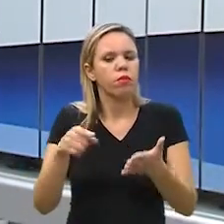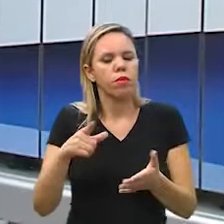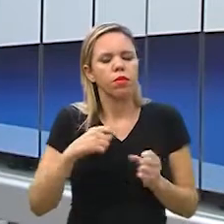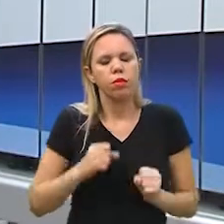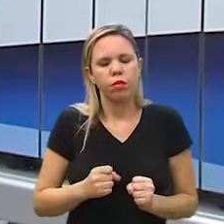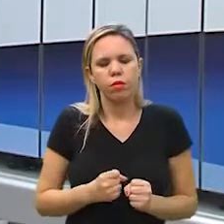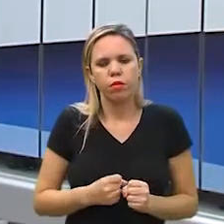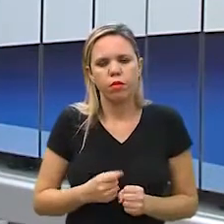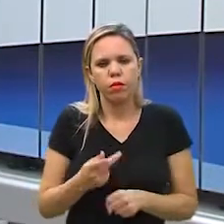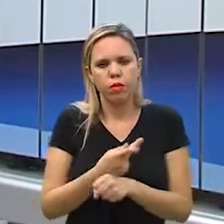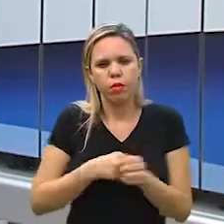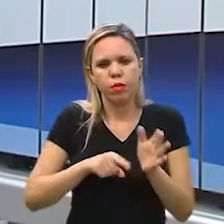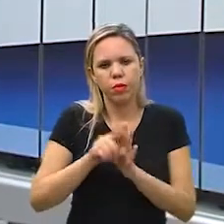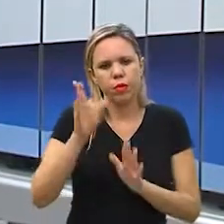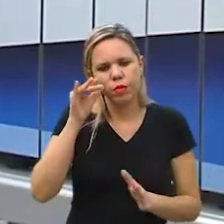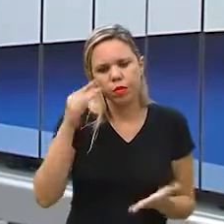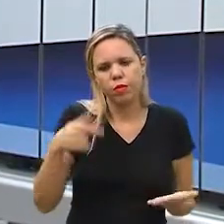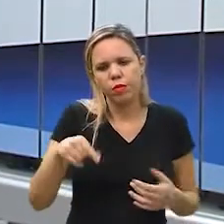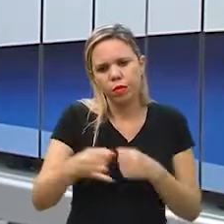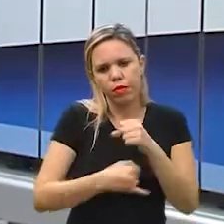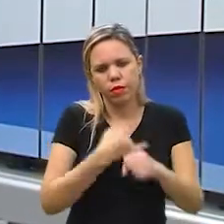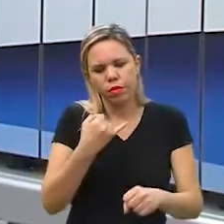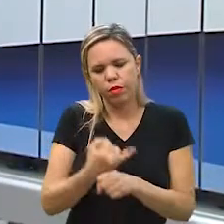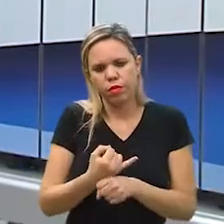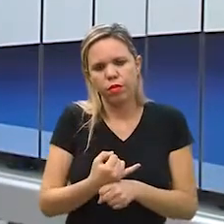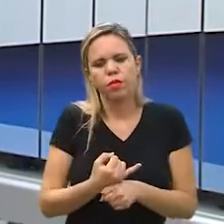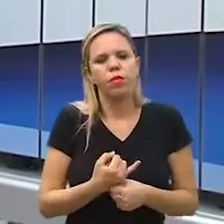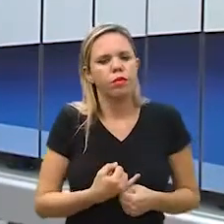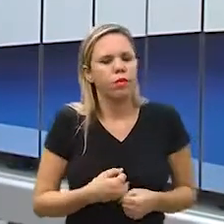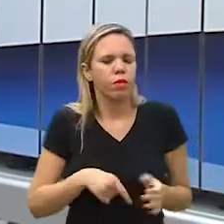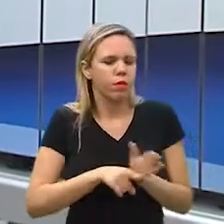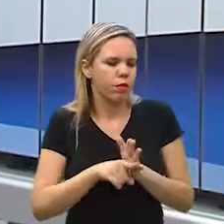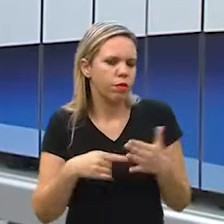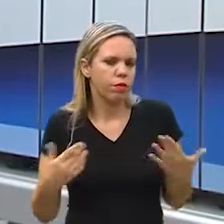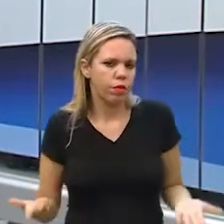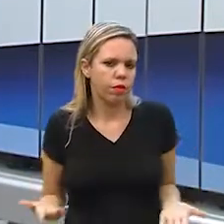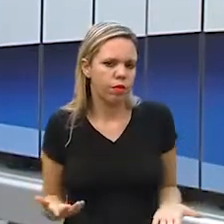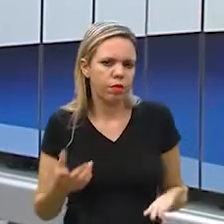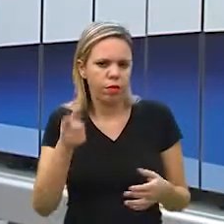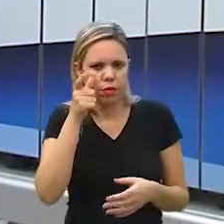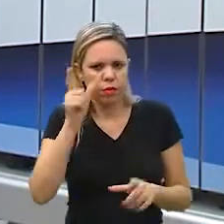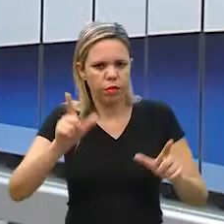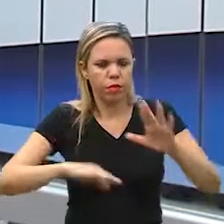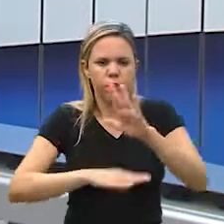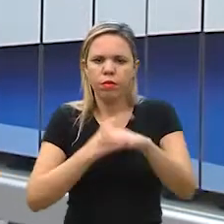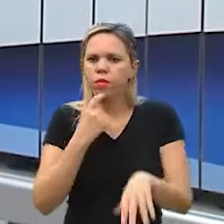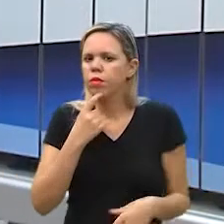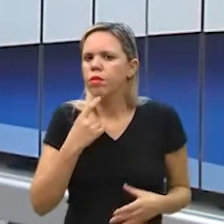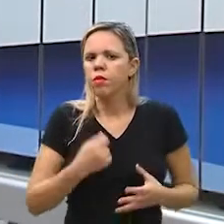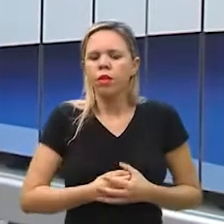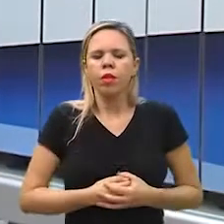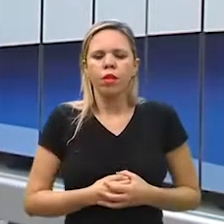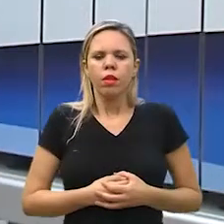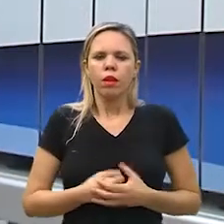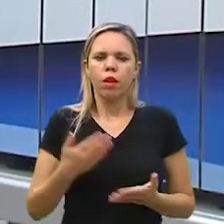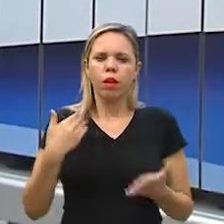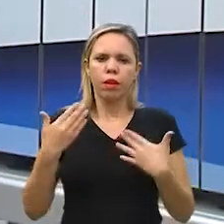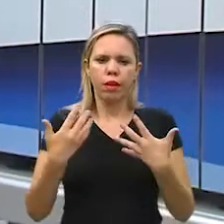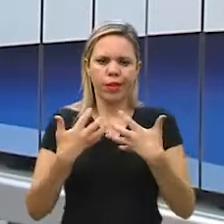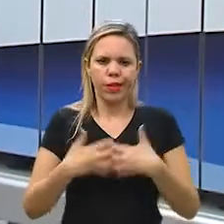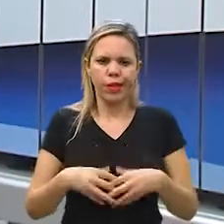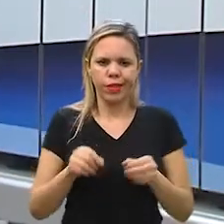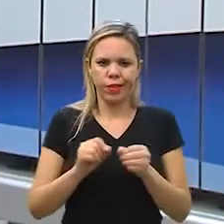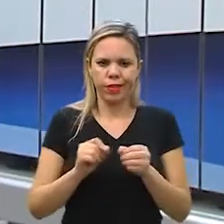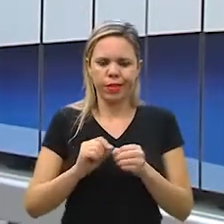você procure mais, vai no site de busca, pesquise, assista à TV Câmara Campinas, aos debates para você